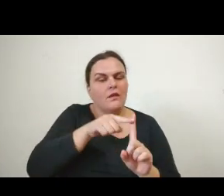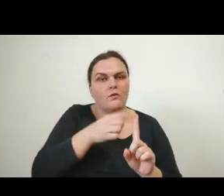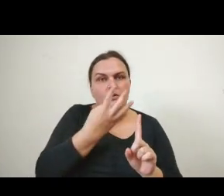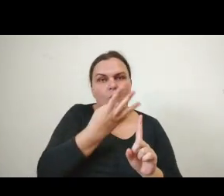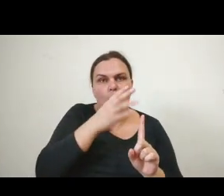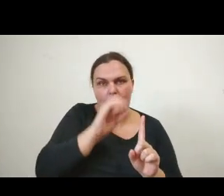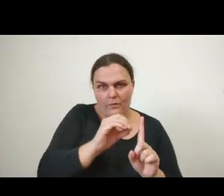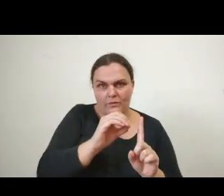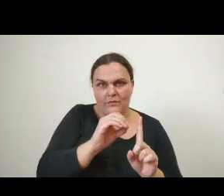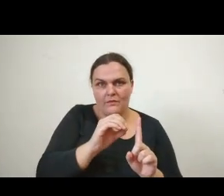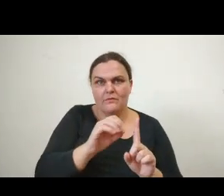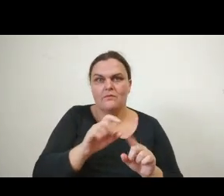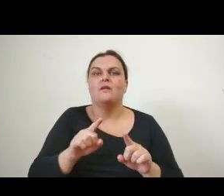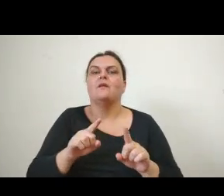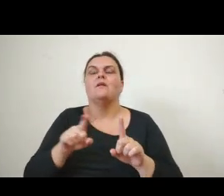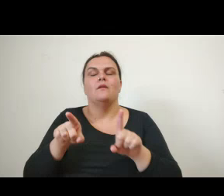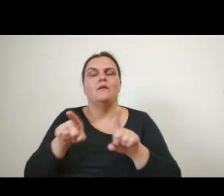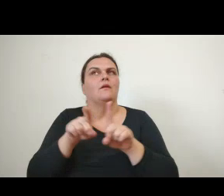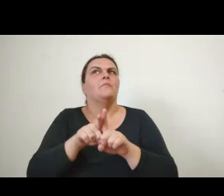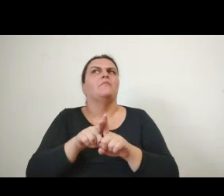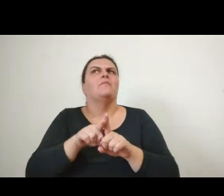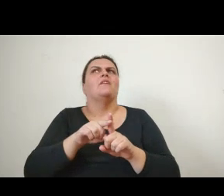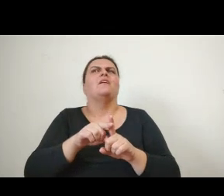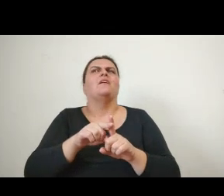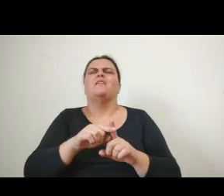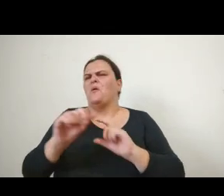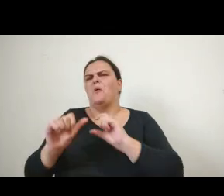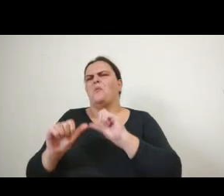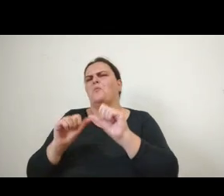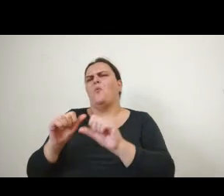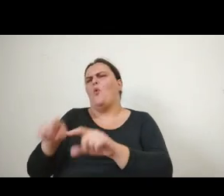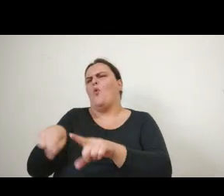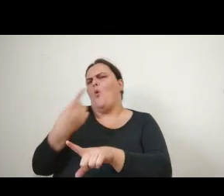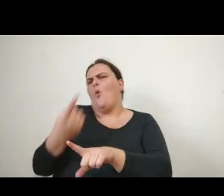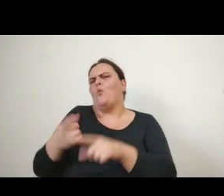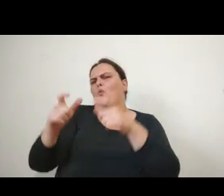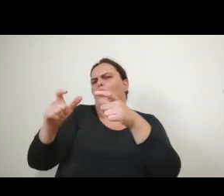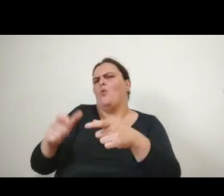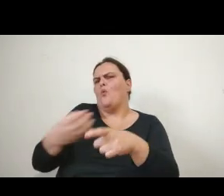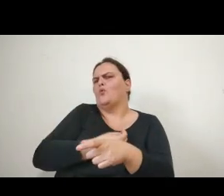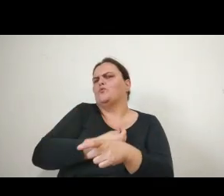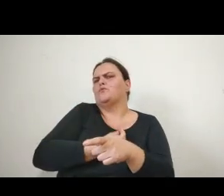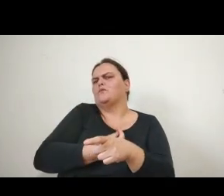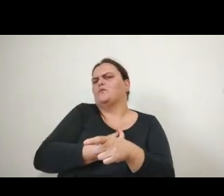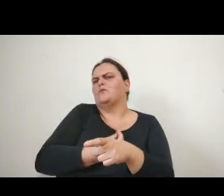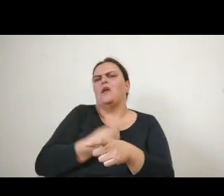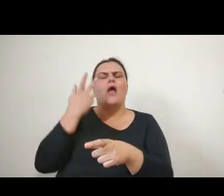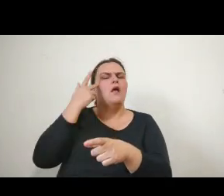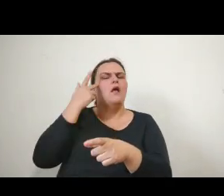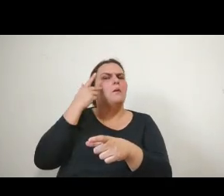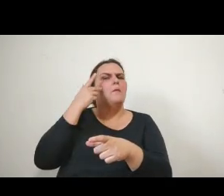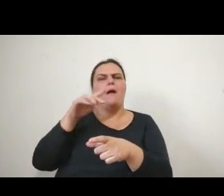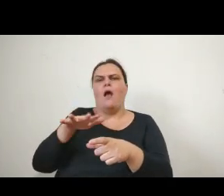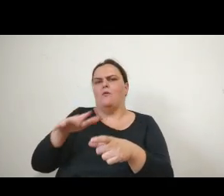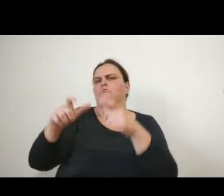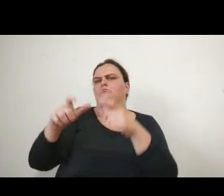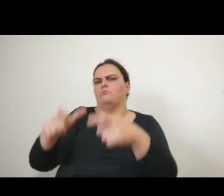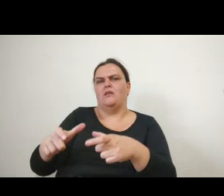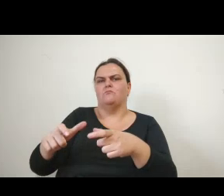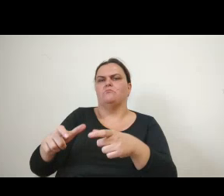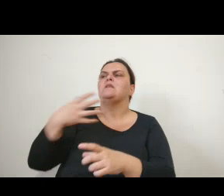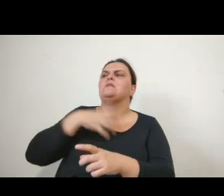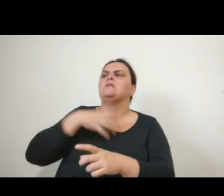com variação, né, da temperatura. Aí tem né, temperaturas constantes e temperatura ambiente, temperatura